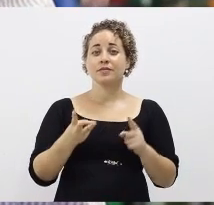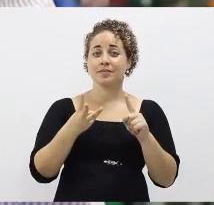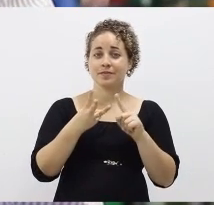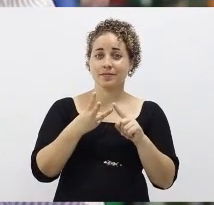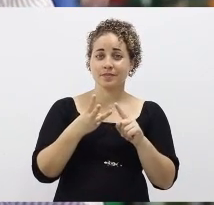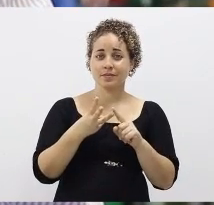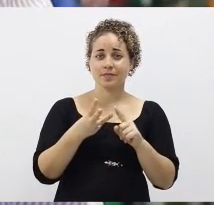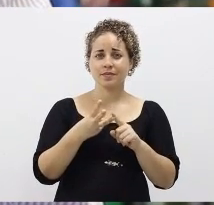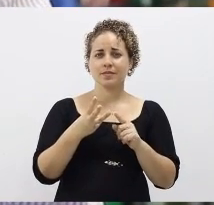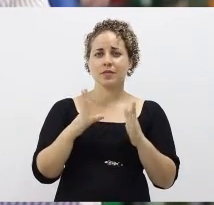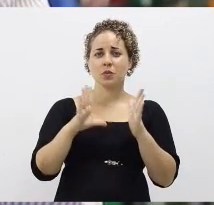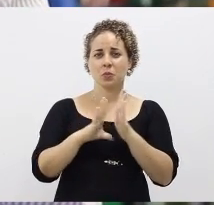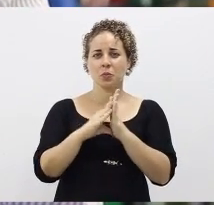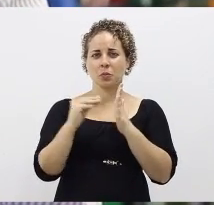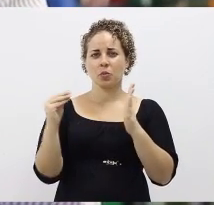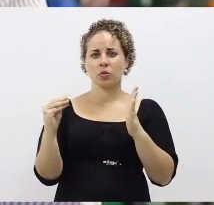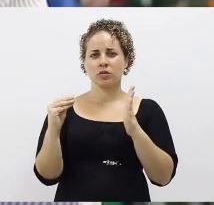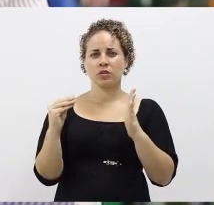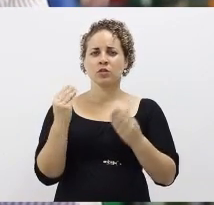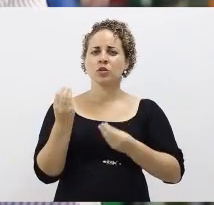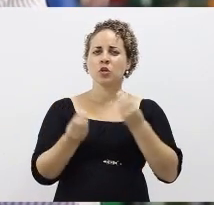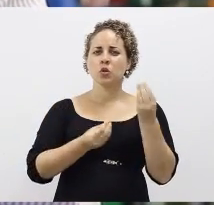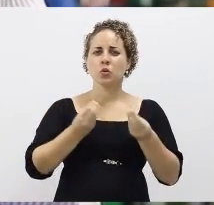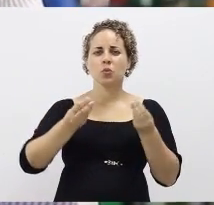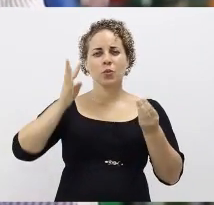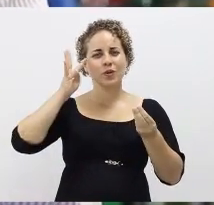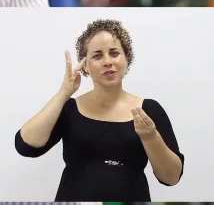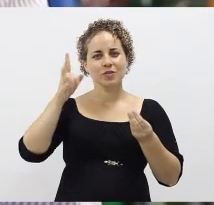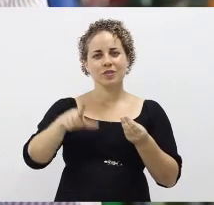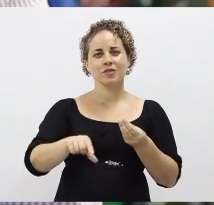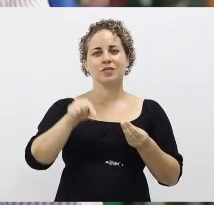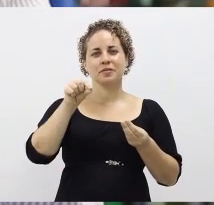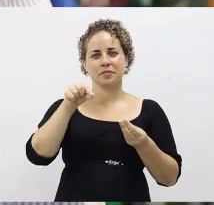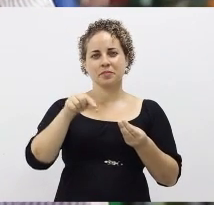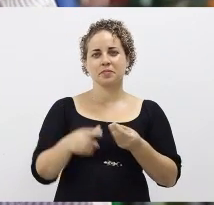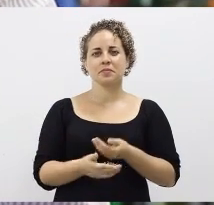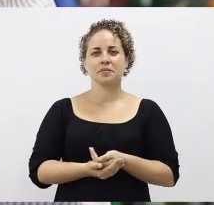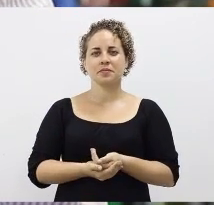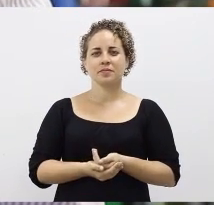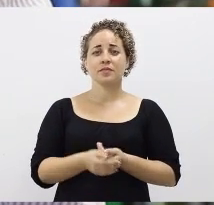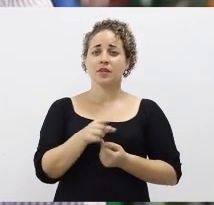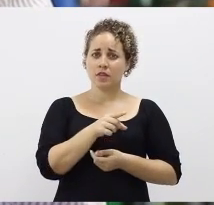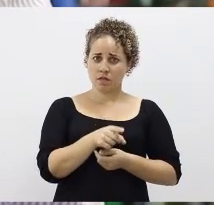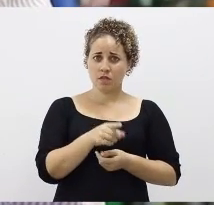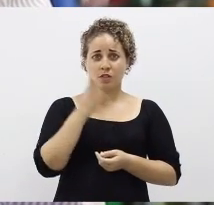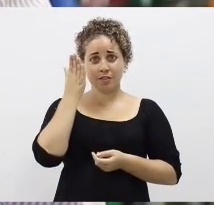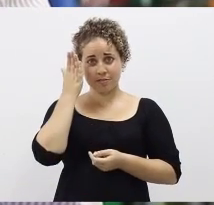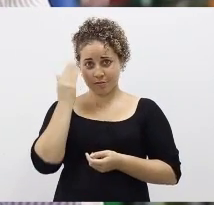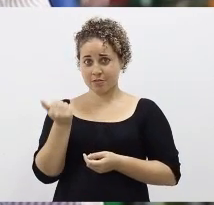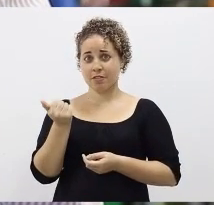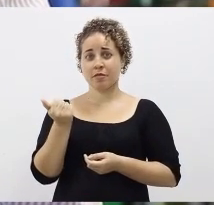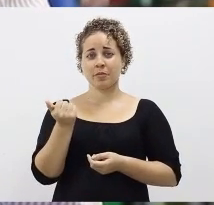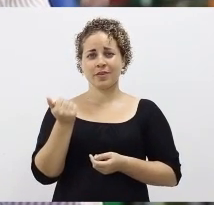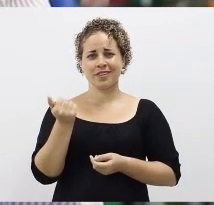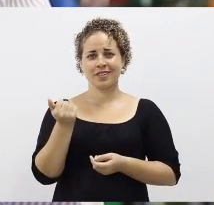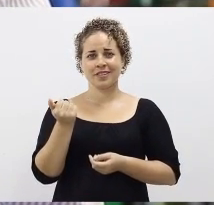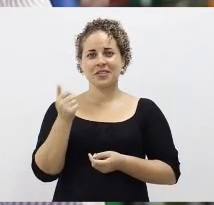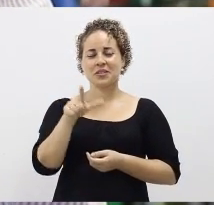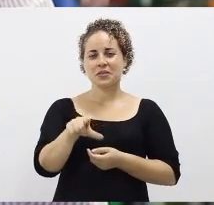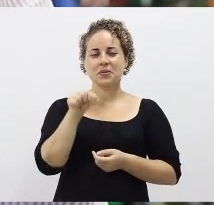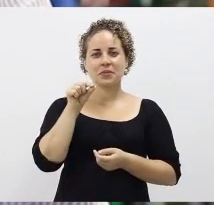finalmente, um modelo racional de tomada de decisão. E você sabe o que é uma